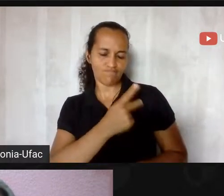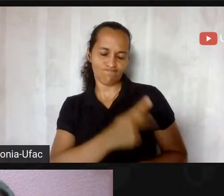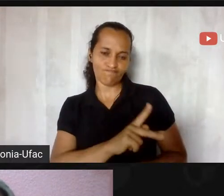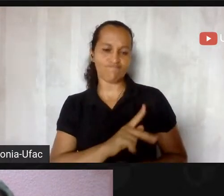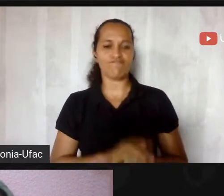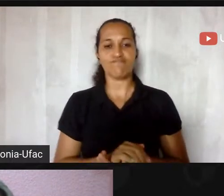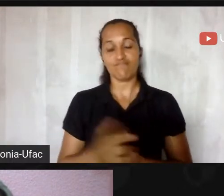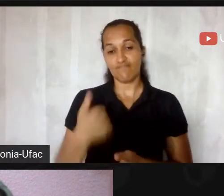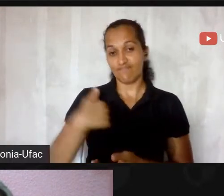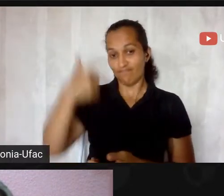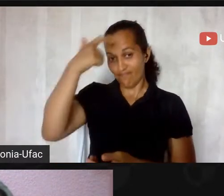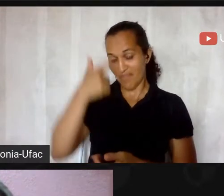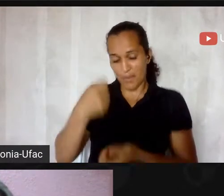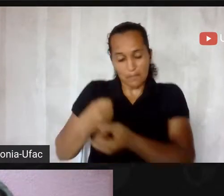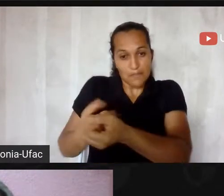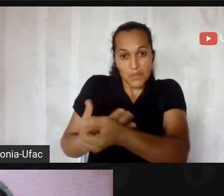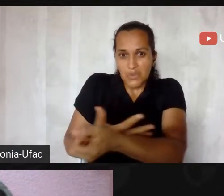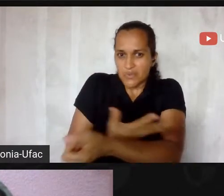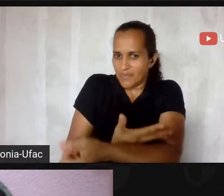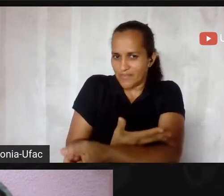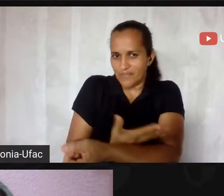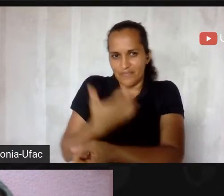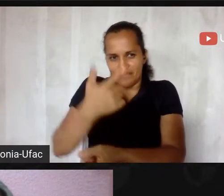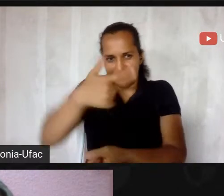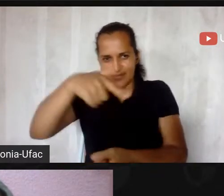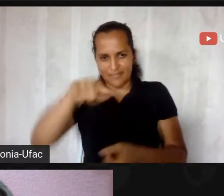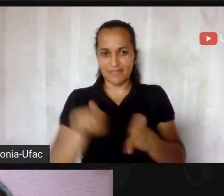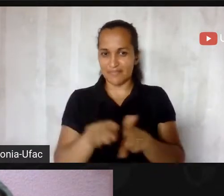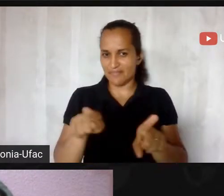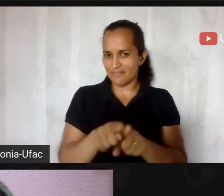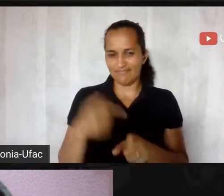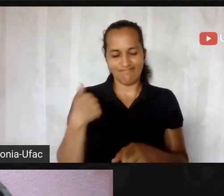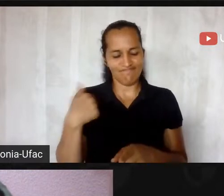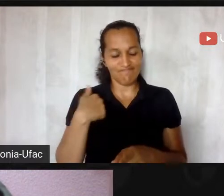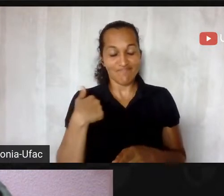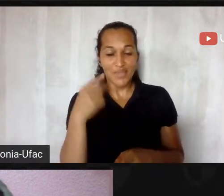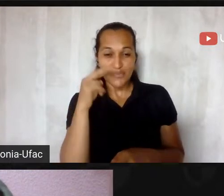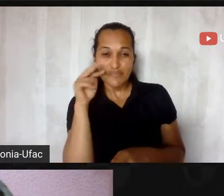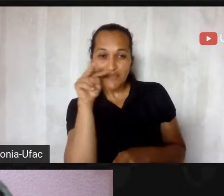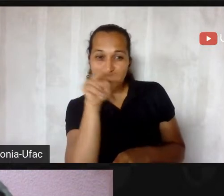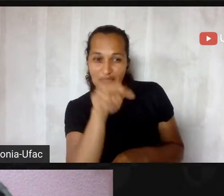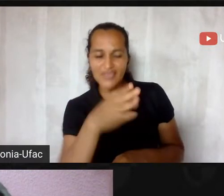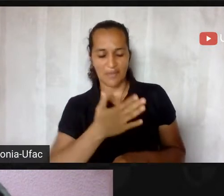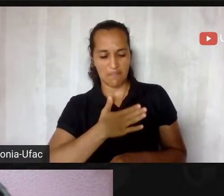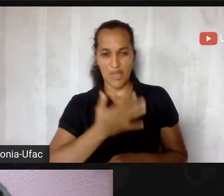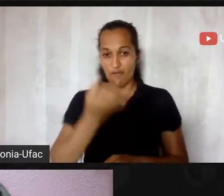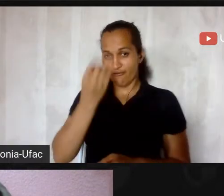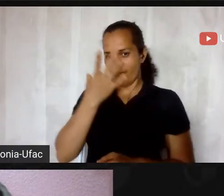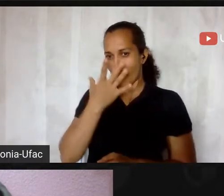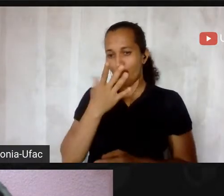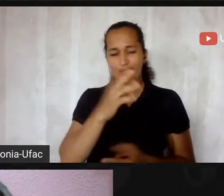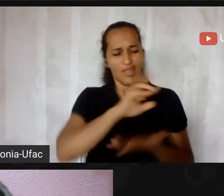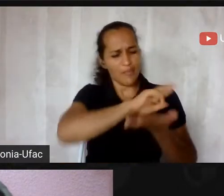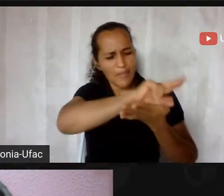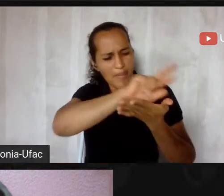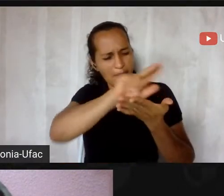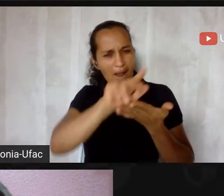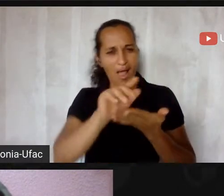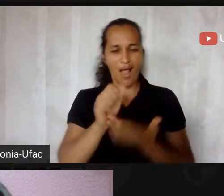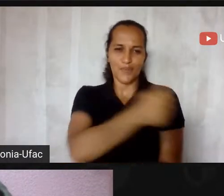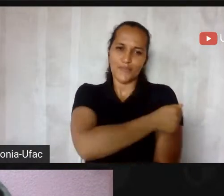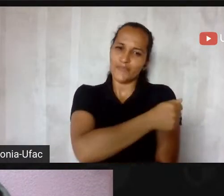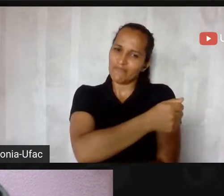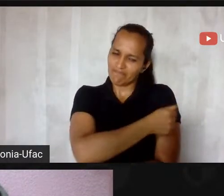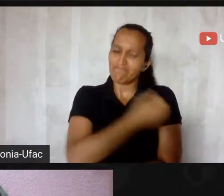Eu estou emocionada. E vocês? Eu me vi aí, vi vários alunos. Que coisa boa é ter